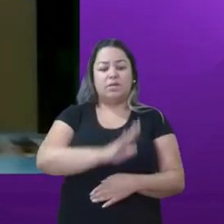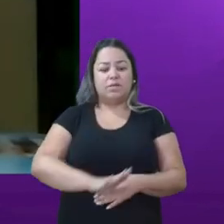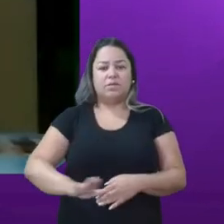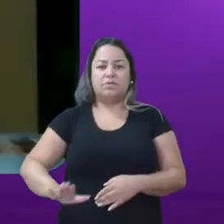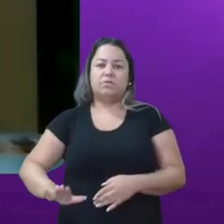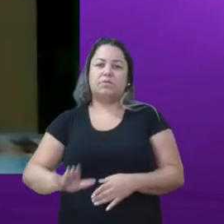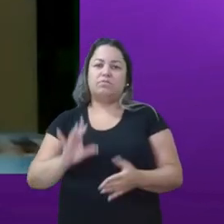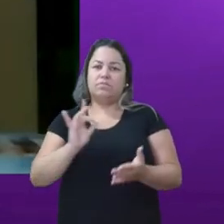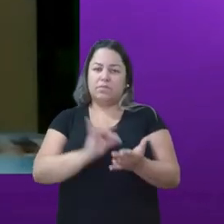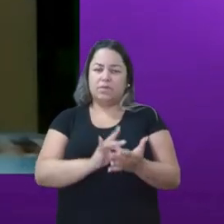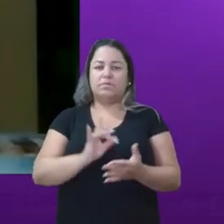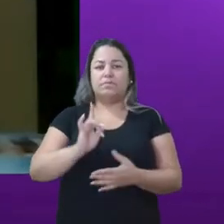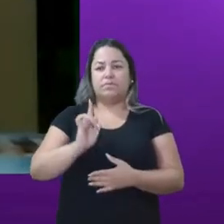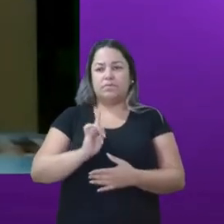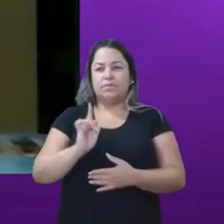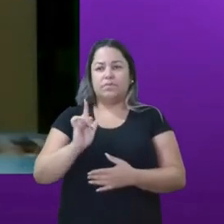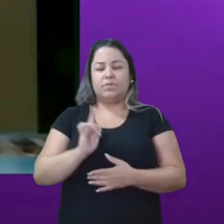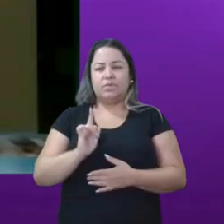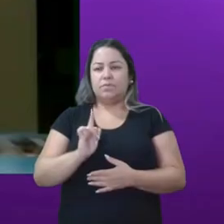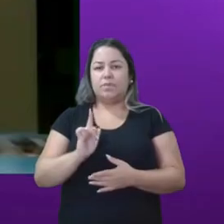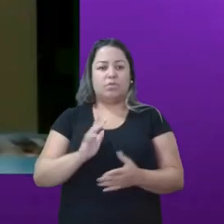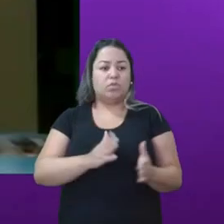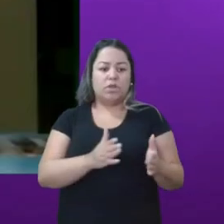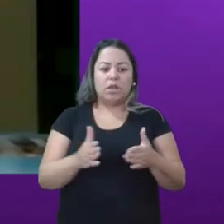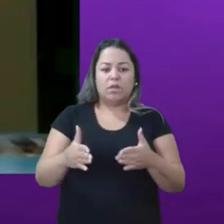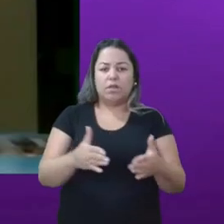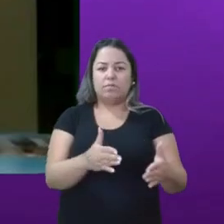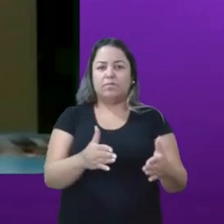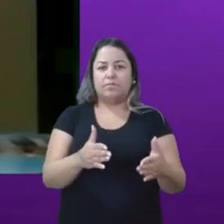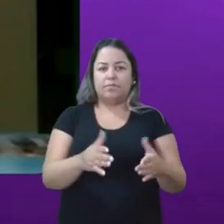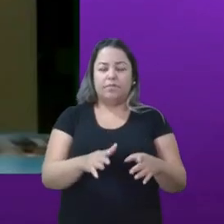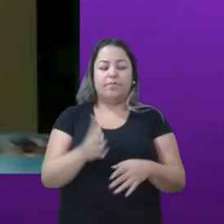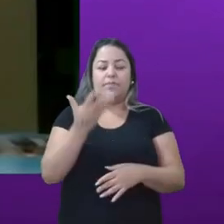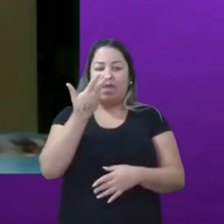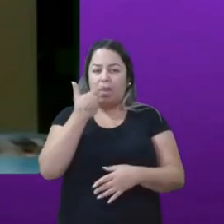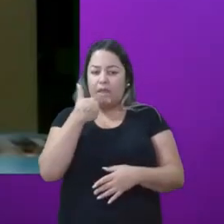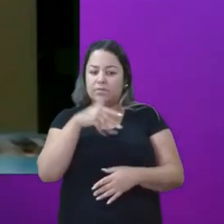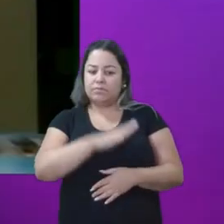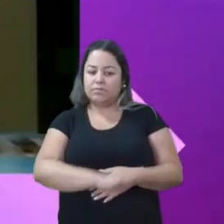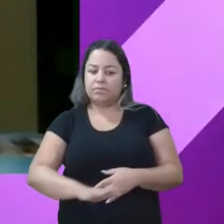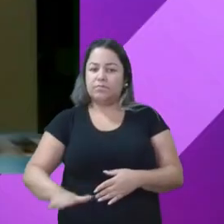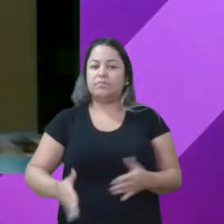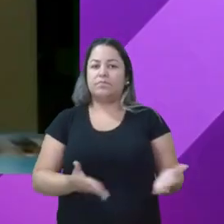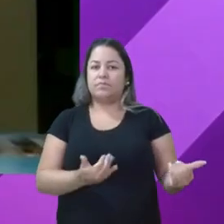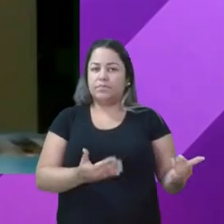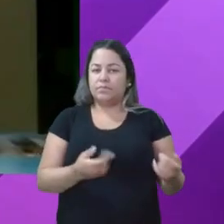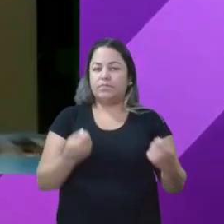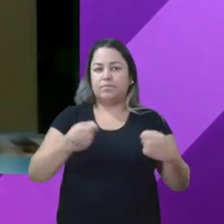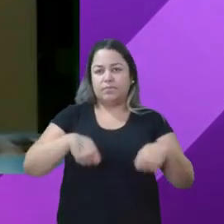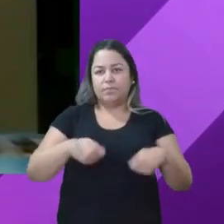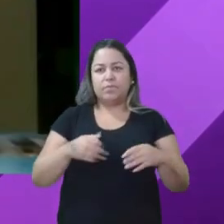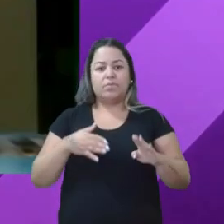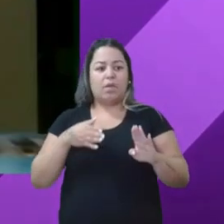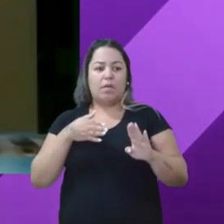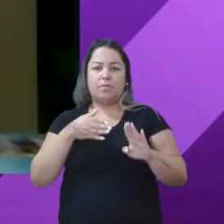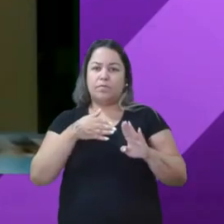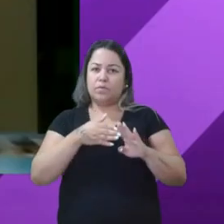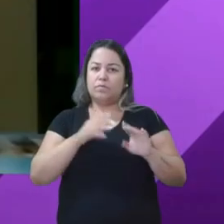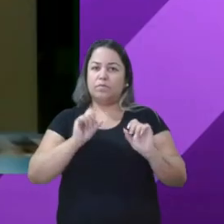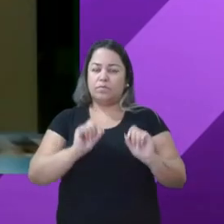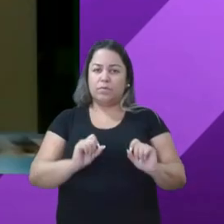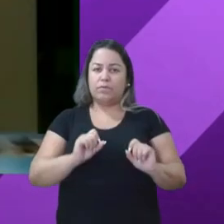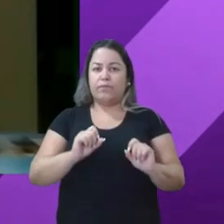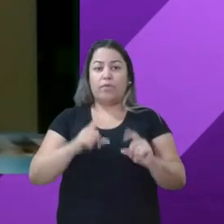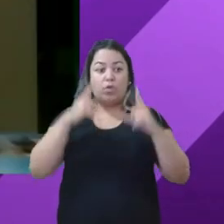de fato, também fica sem rumo. Né? As crianças e adolescentes precisam de limites, não de violência, jamais.